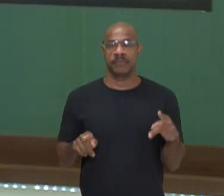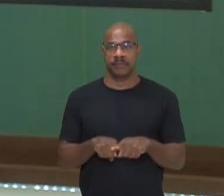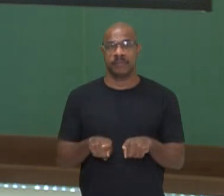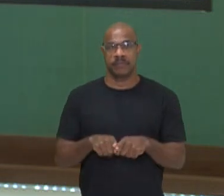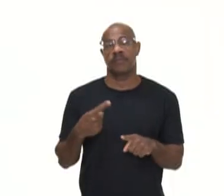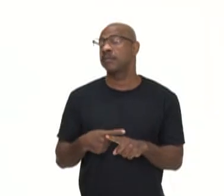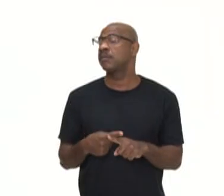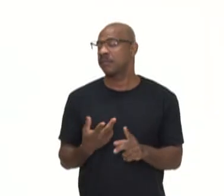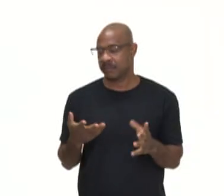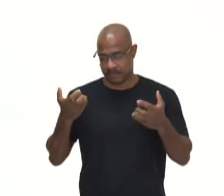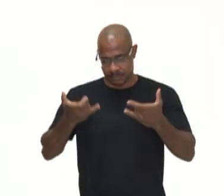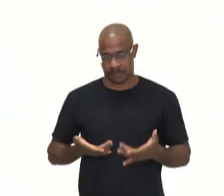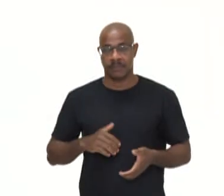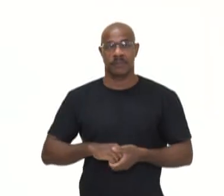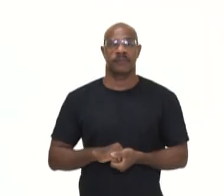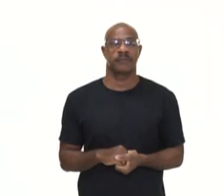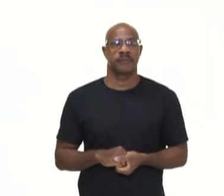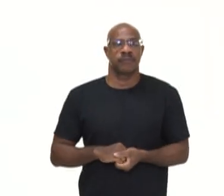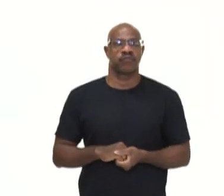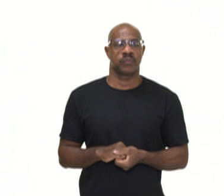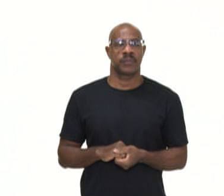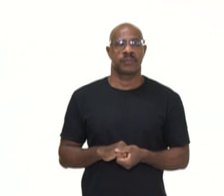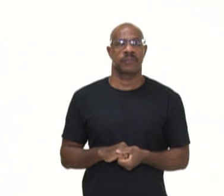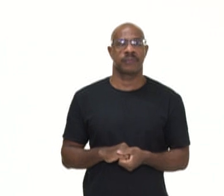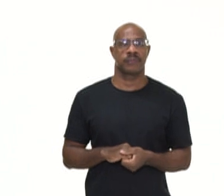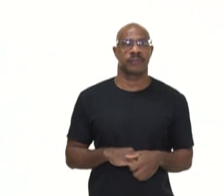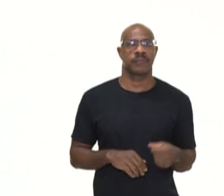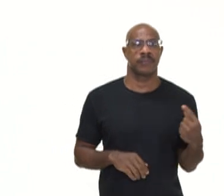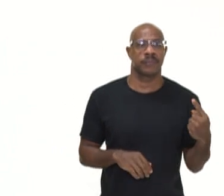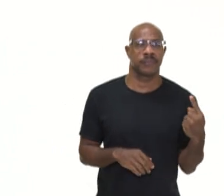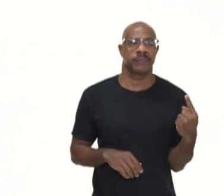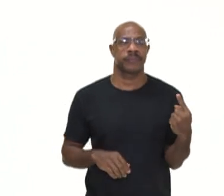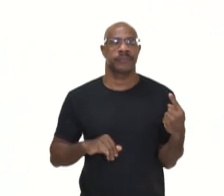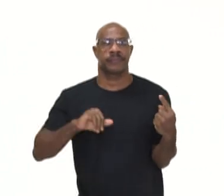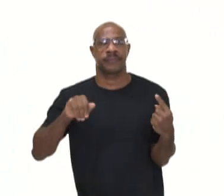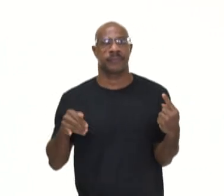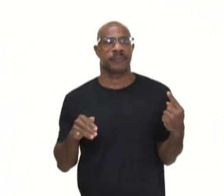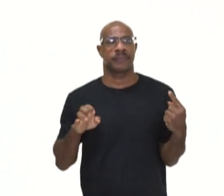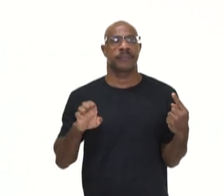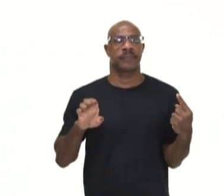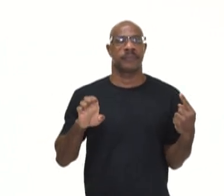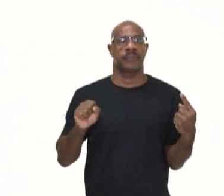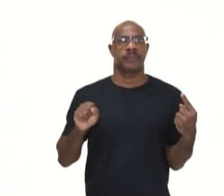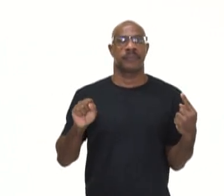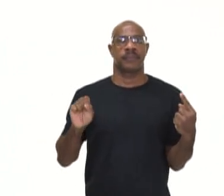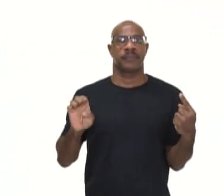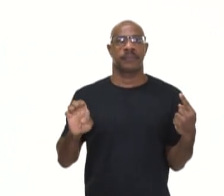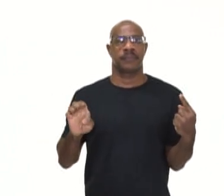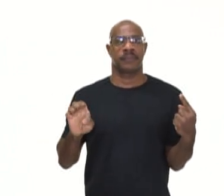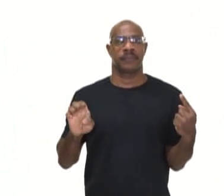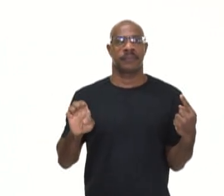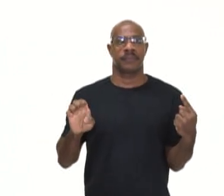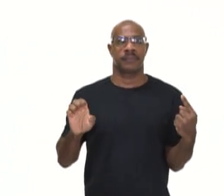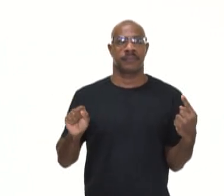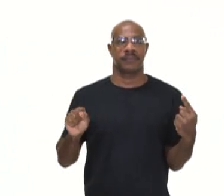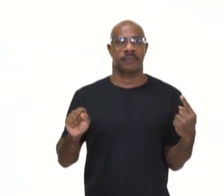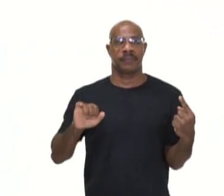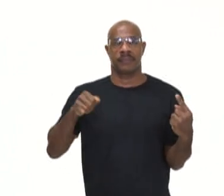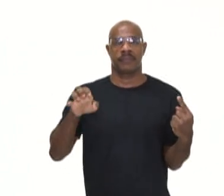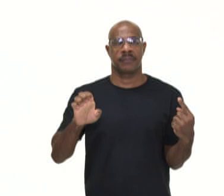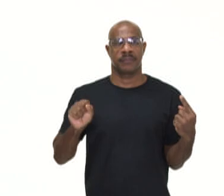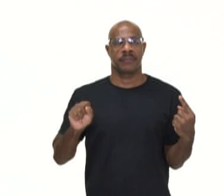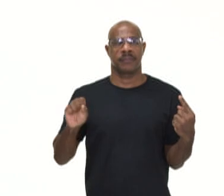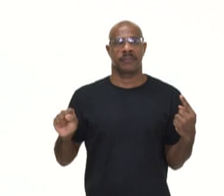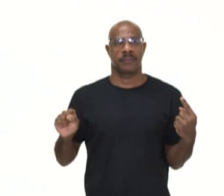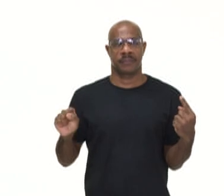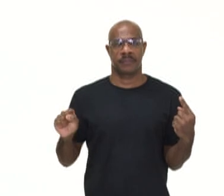porquê. Jess doesn't like to practice English, does she? Gente, não pode ser a